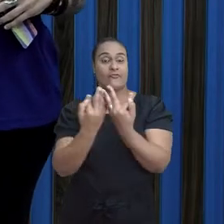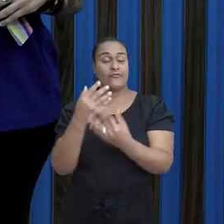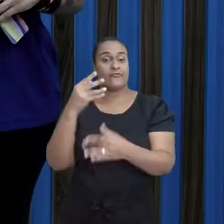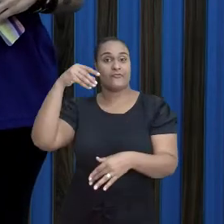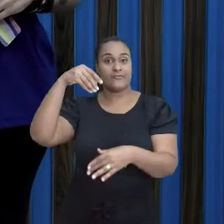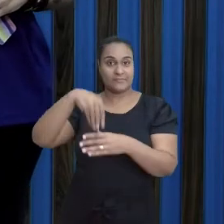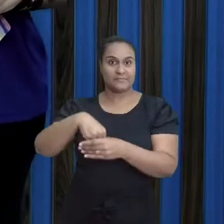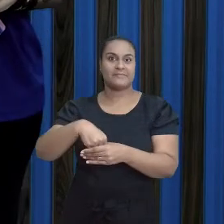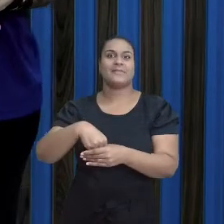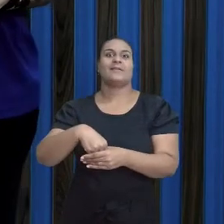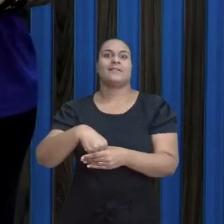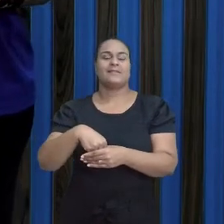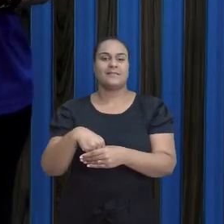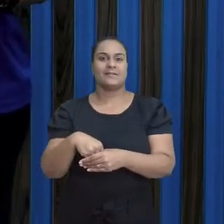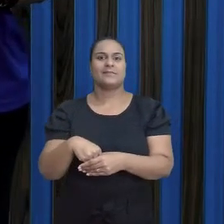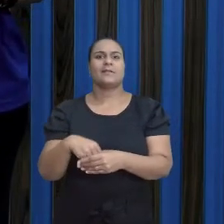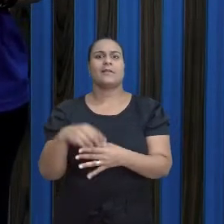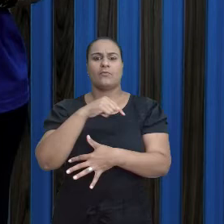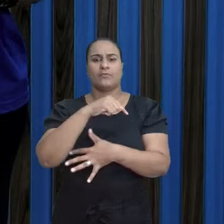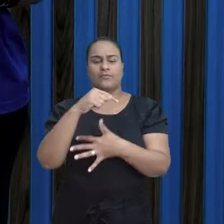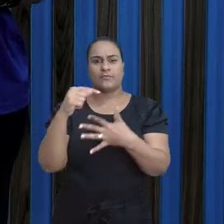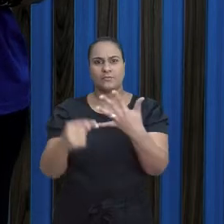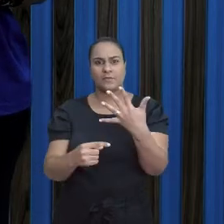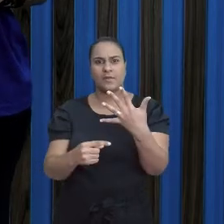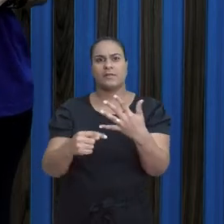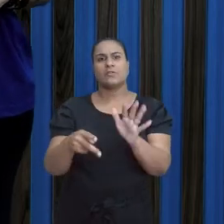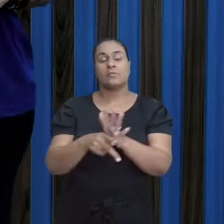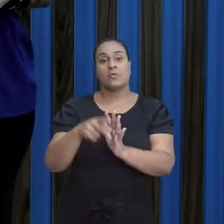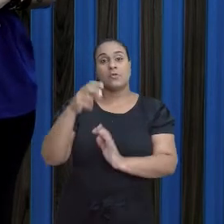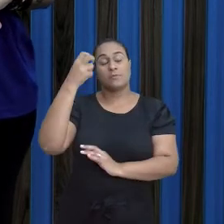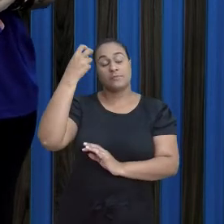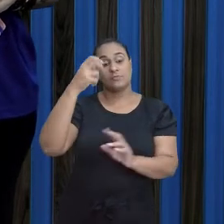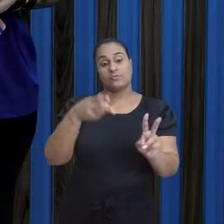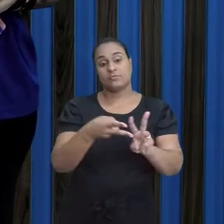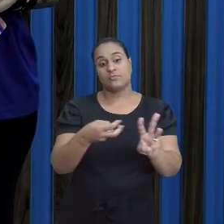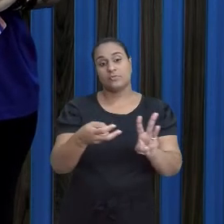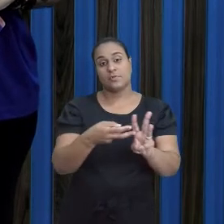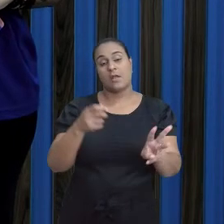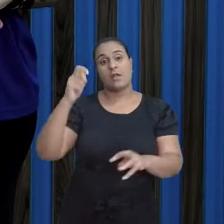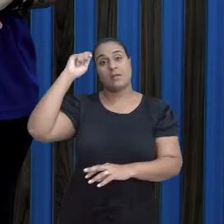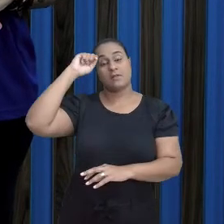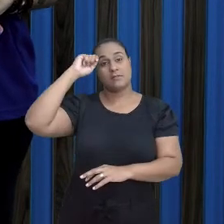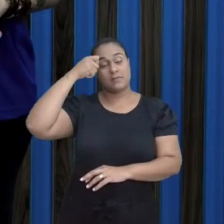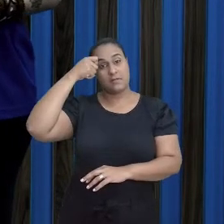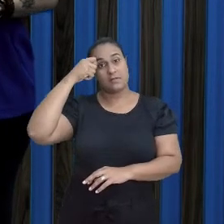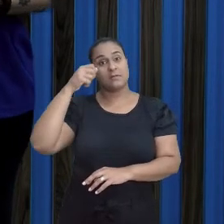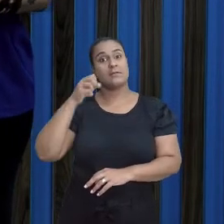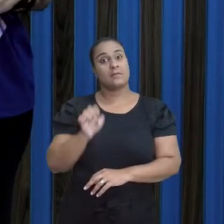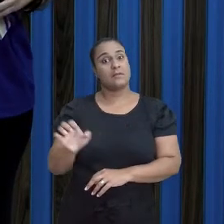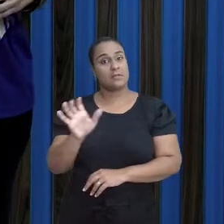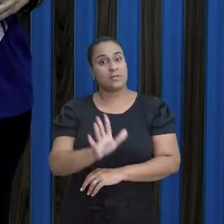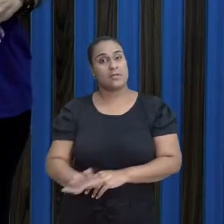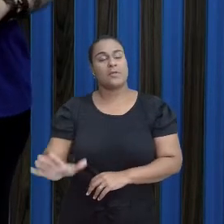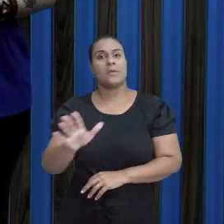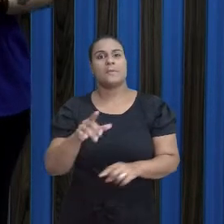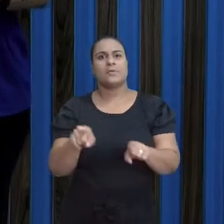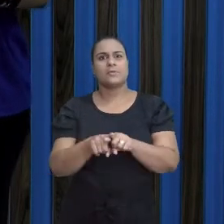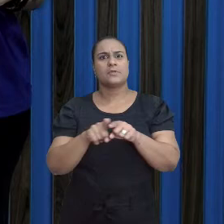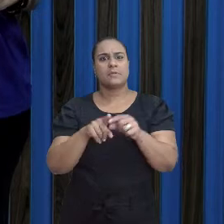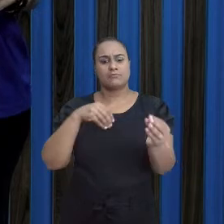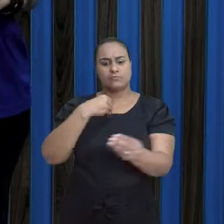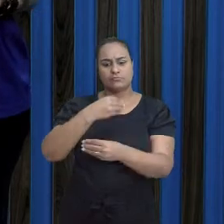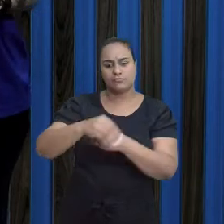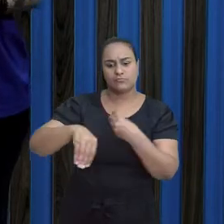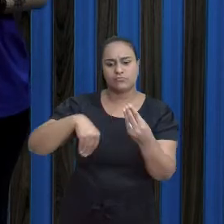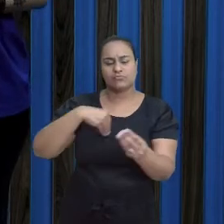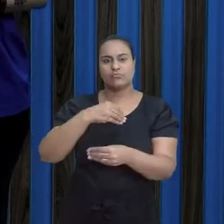familiaridade ali, aspectos indígenas, de negros, né, e de europeus. Essa mistura, essa